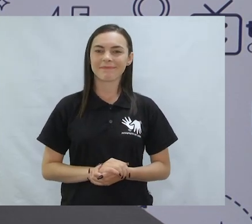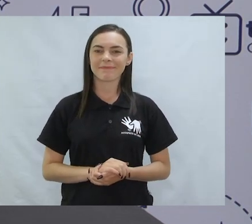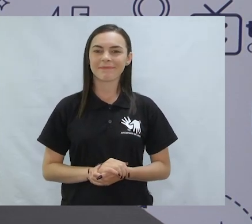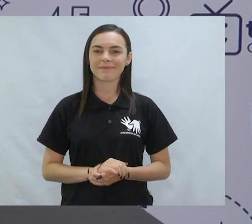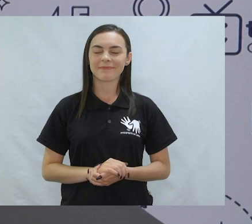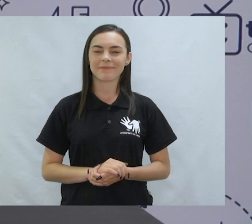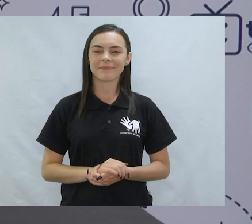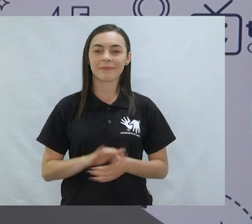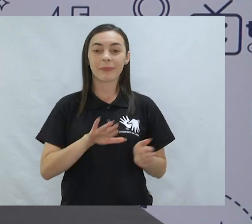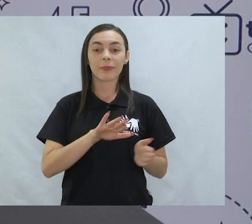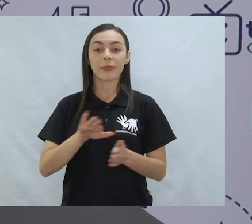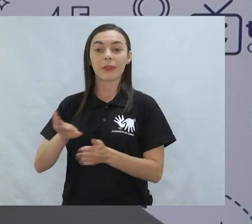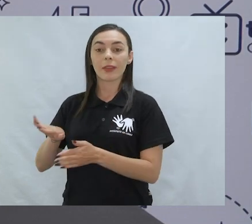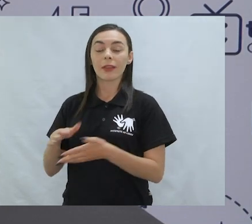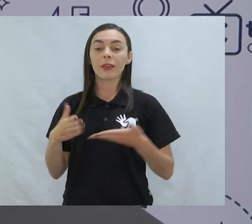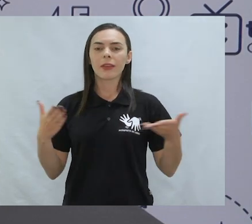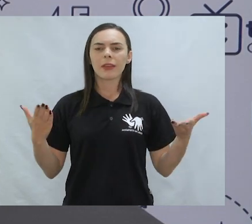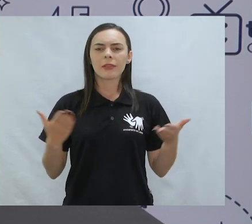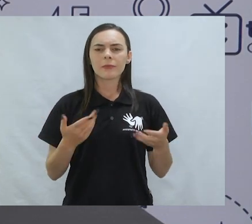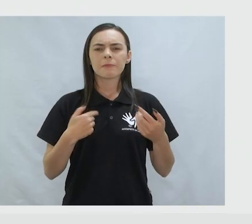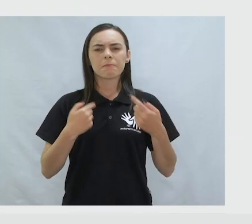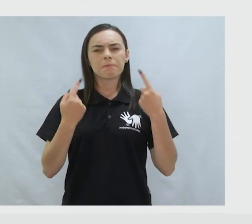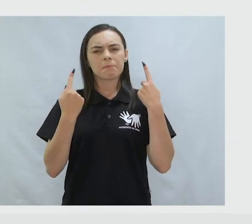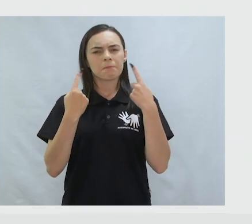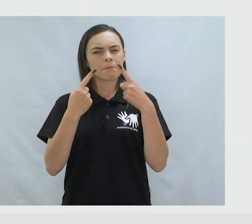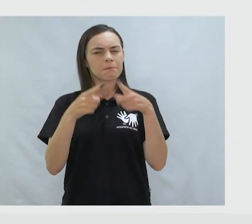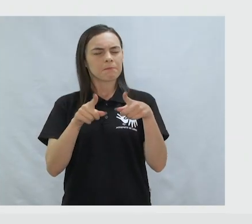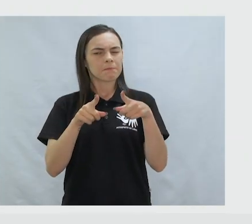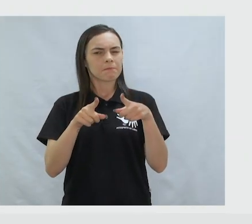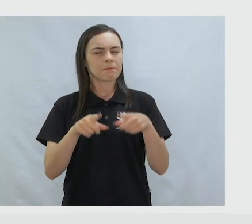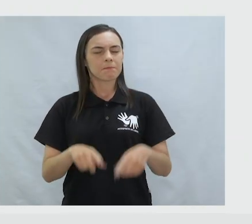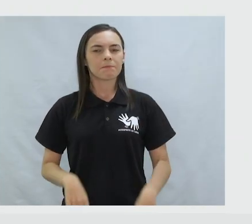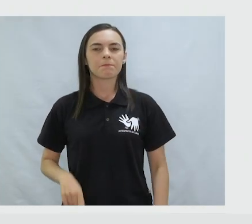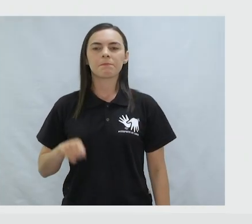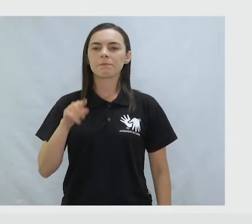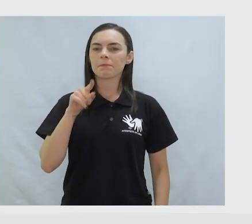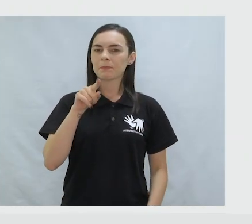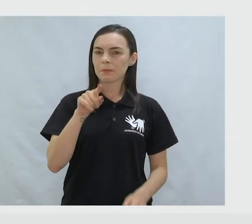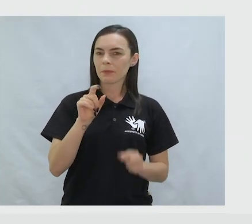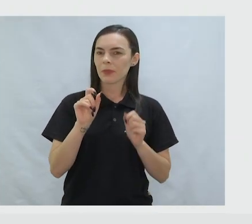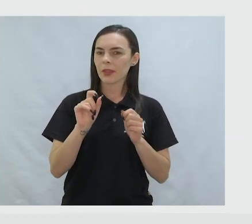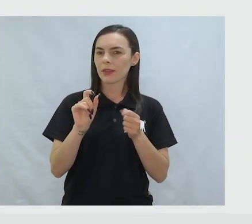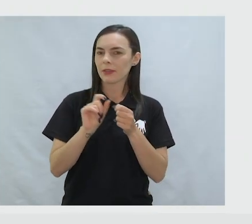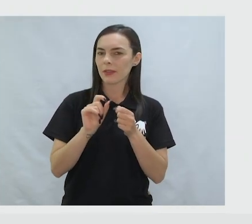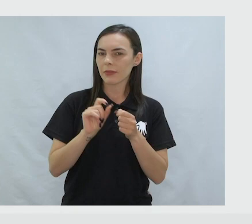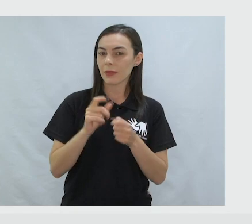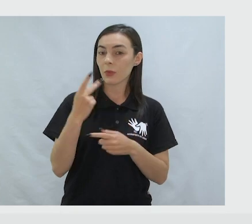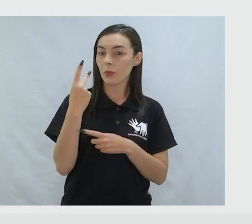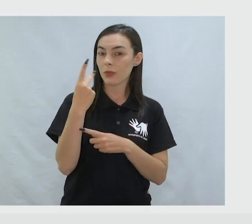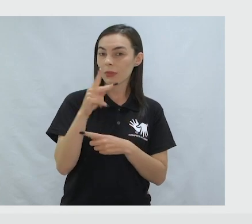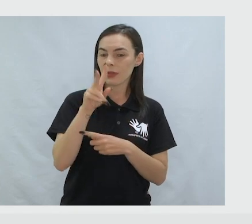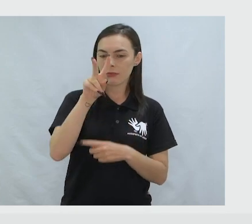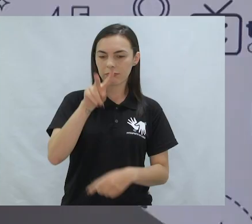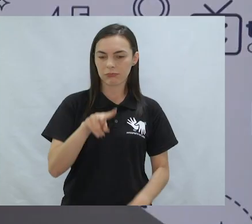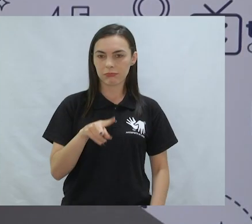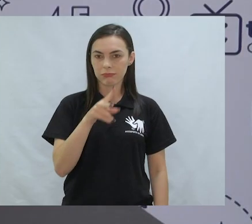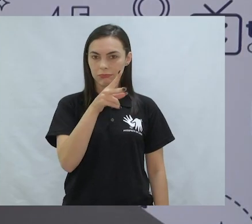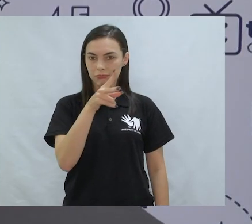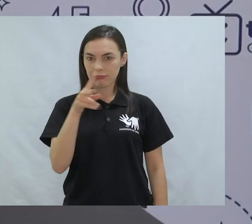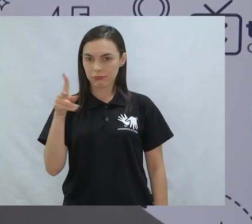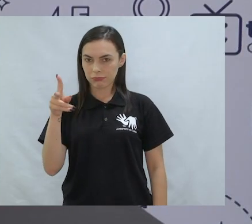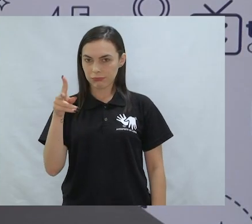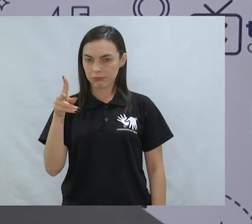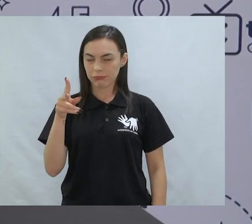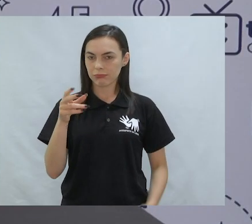que agora a professora vai trazer um desafio para você aí de casa. Para você fazer o seu tabuleiro